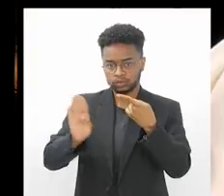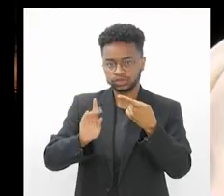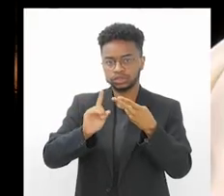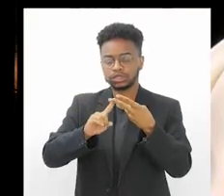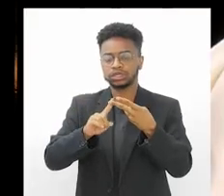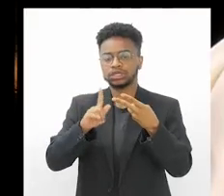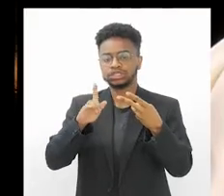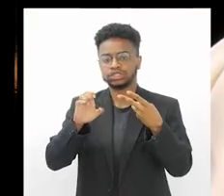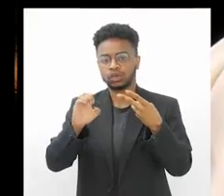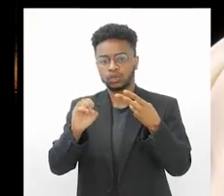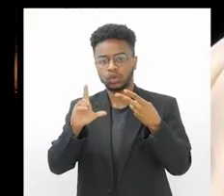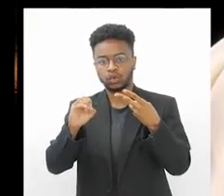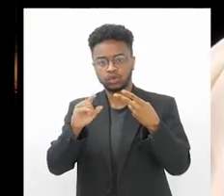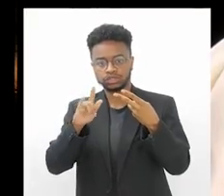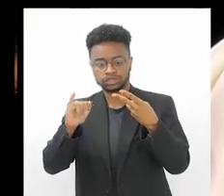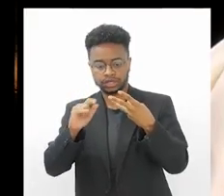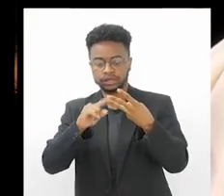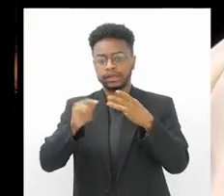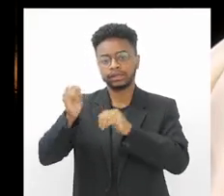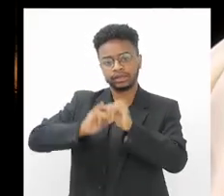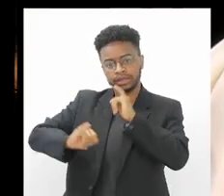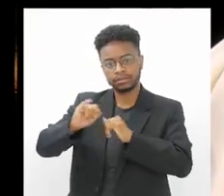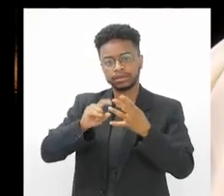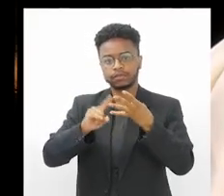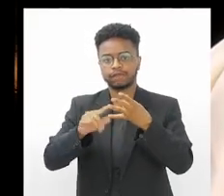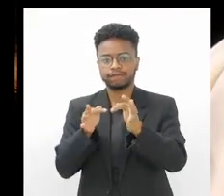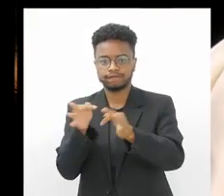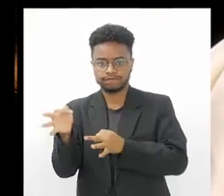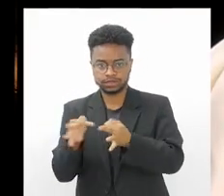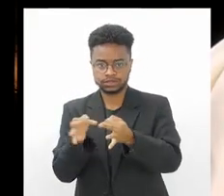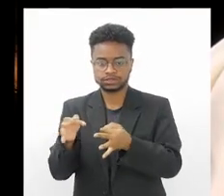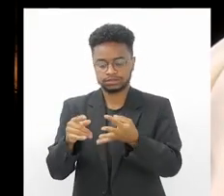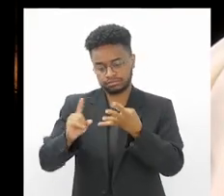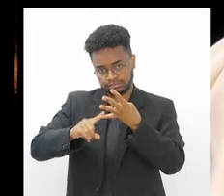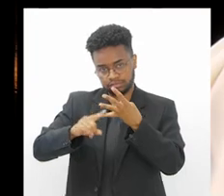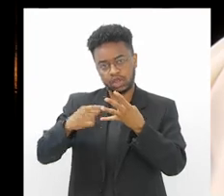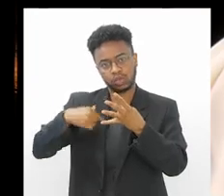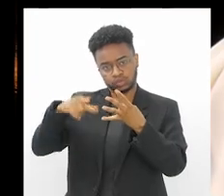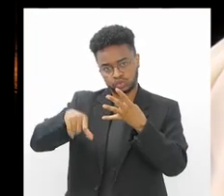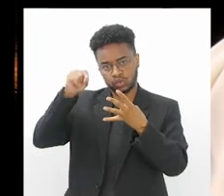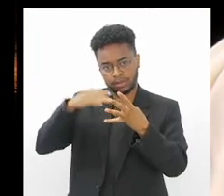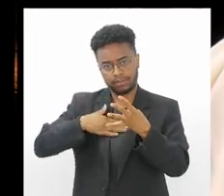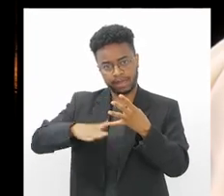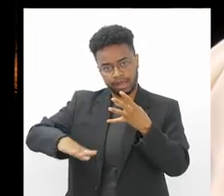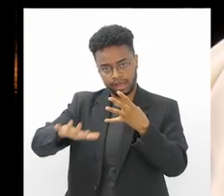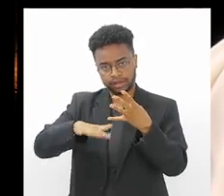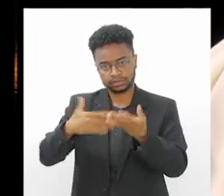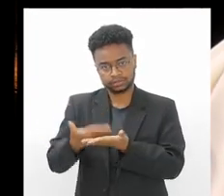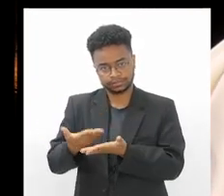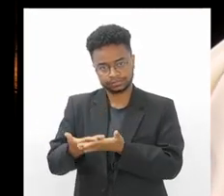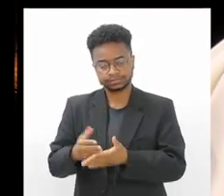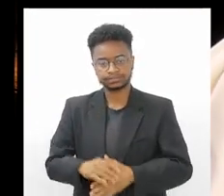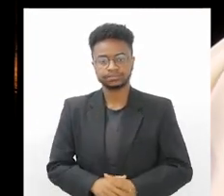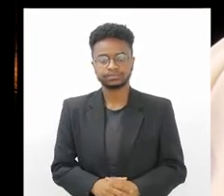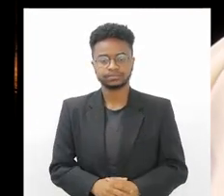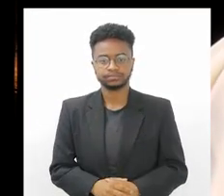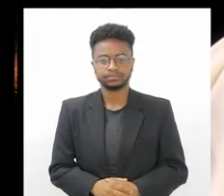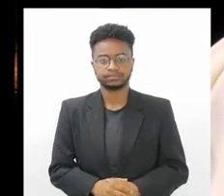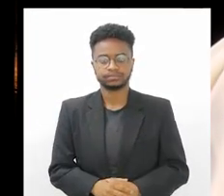biologia, geologia, a química e a física, que foi a área que eu escolhi como carreira, né? Então você vai